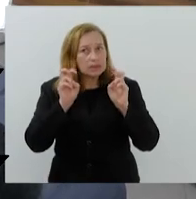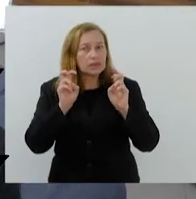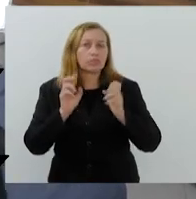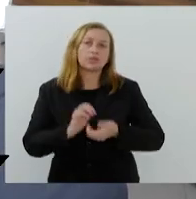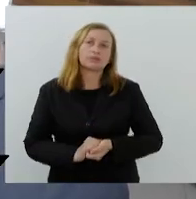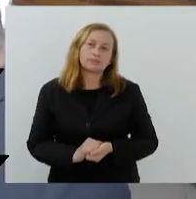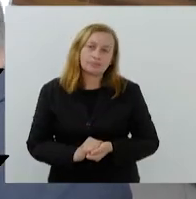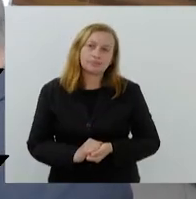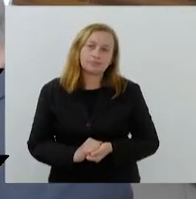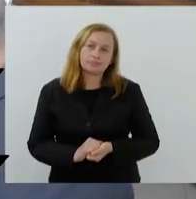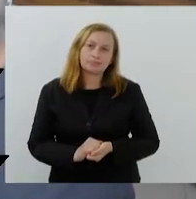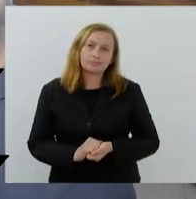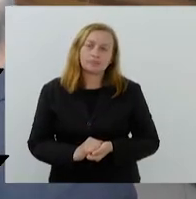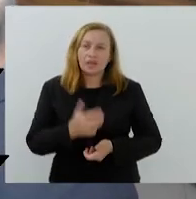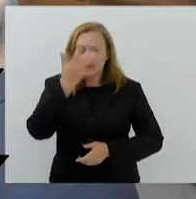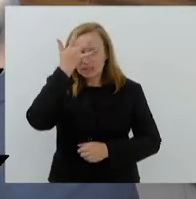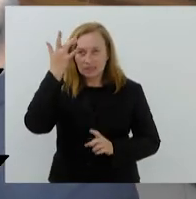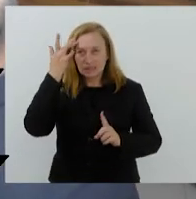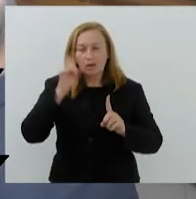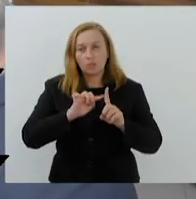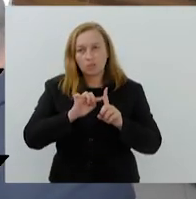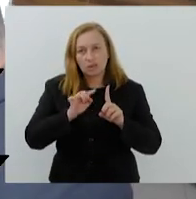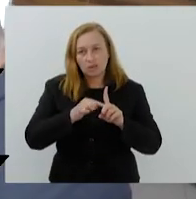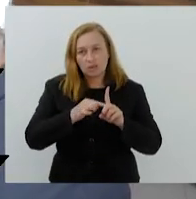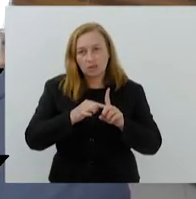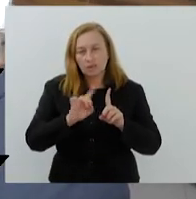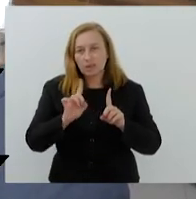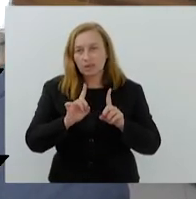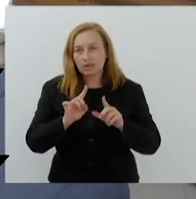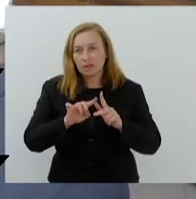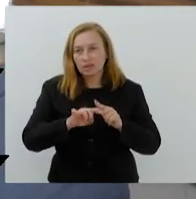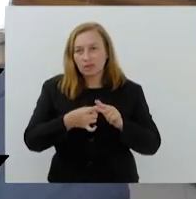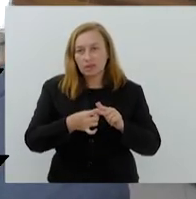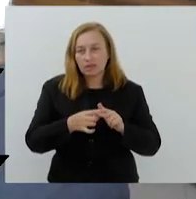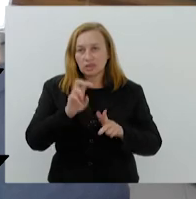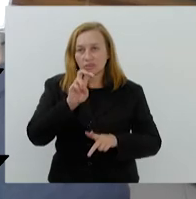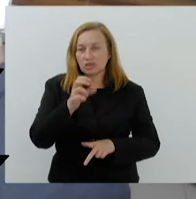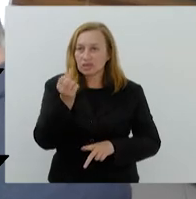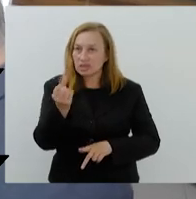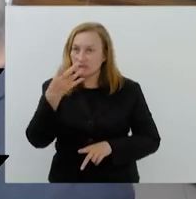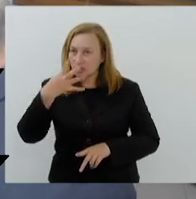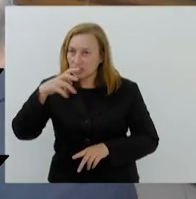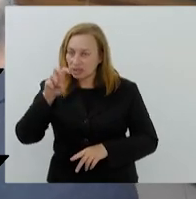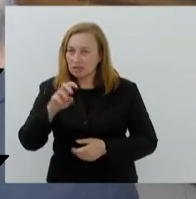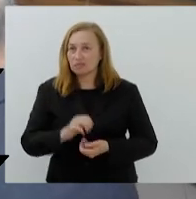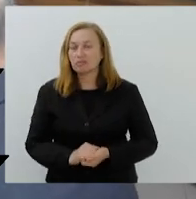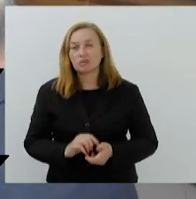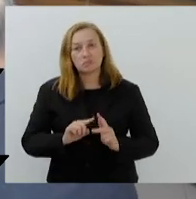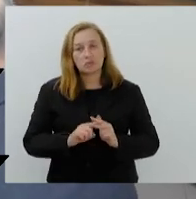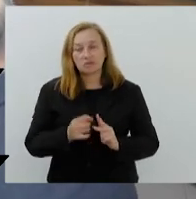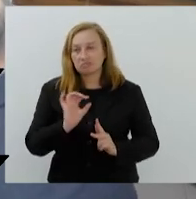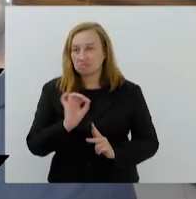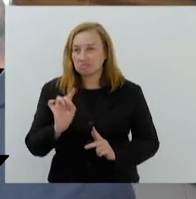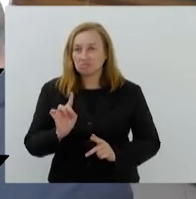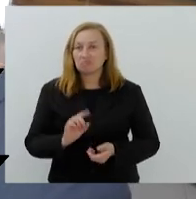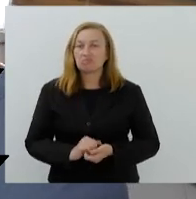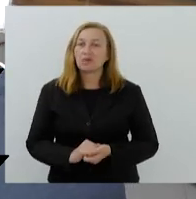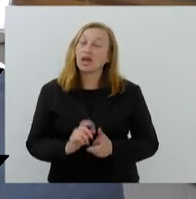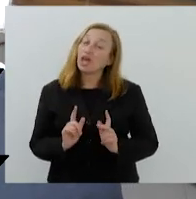saúde mental materna, mas não faz a alteração da 5.645. Então, não